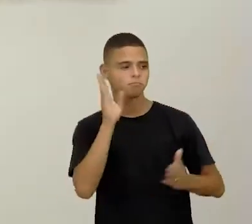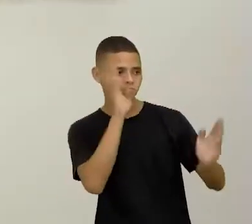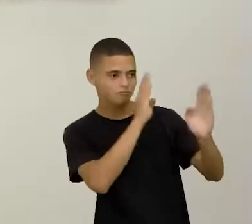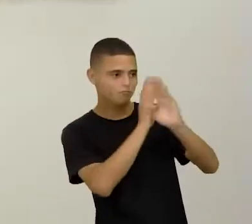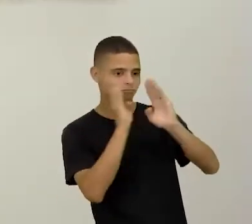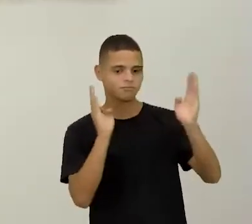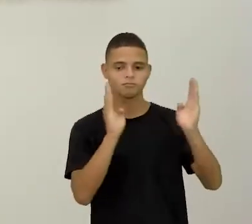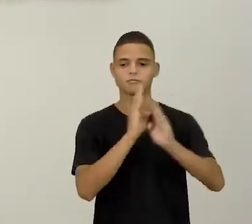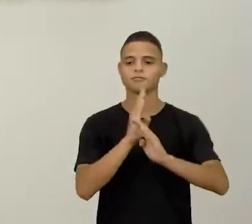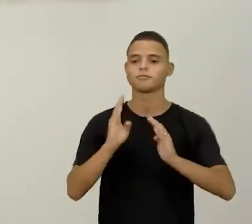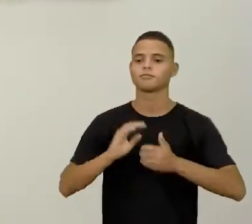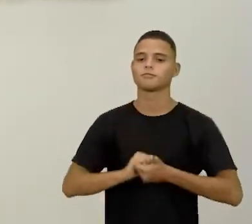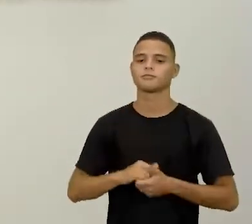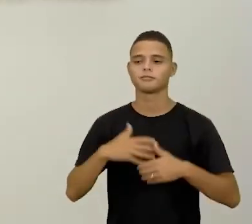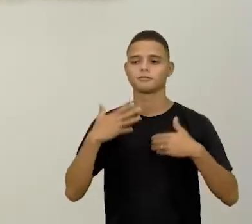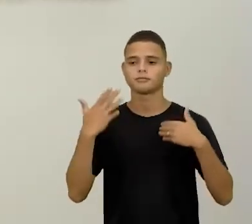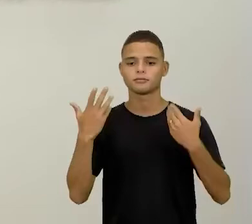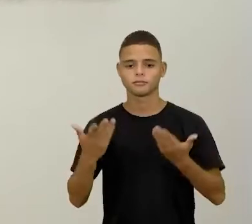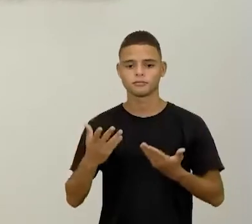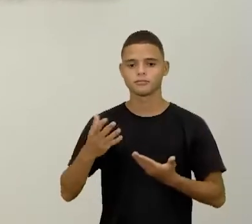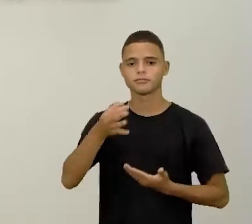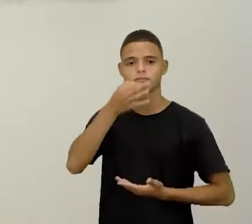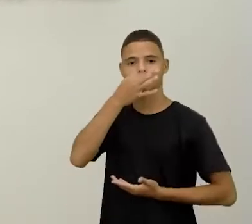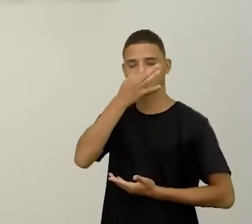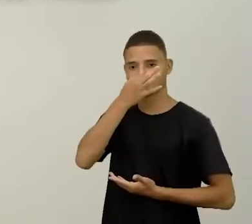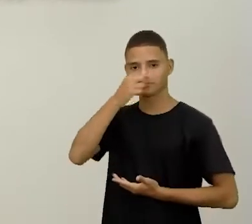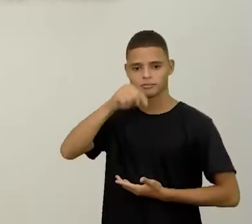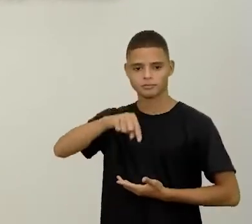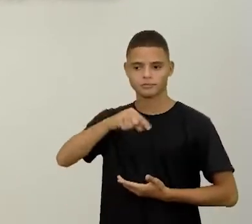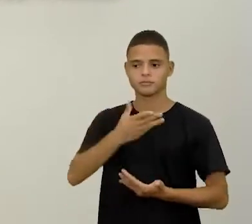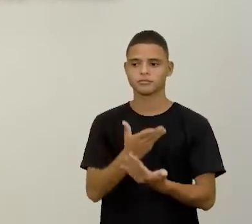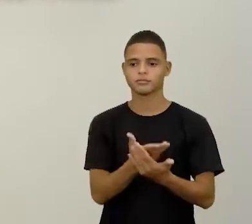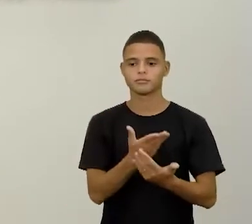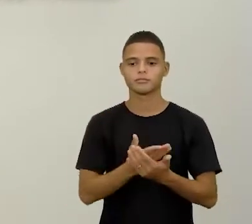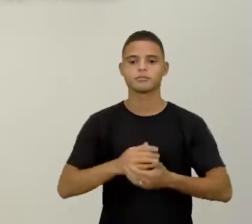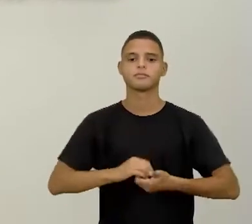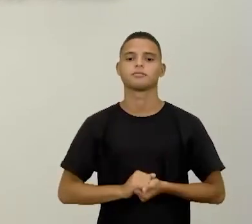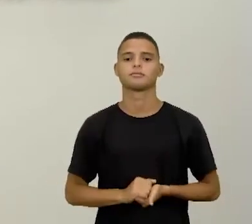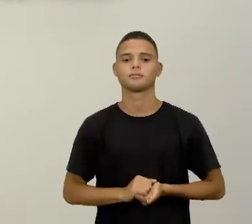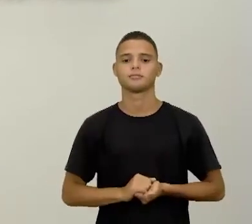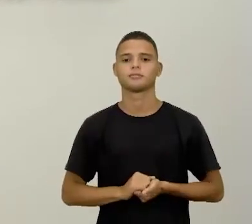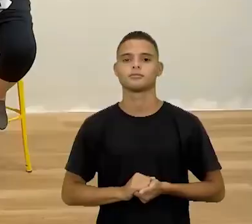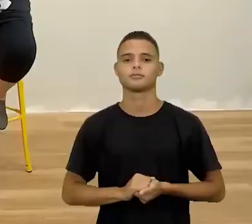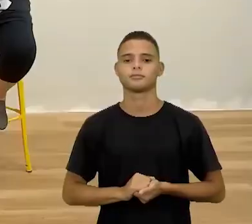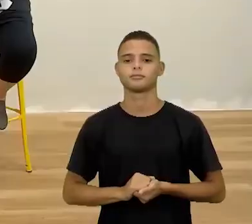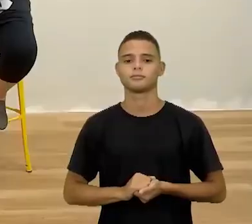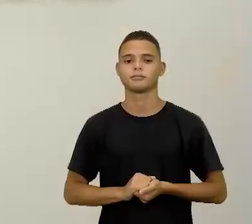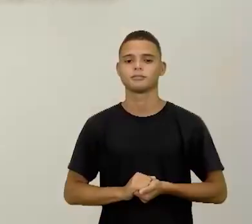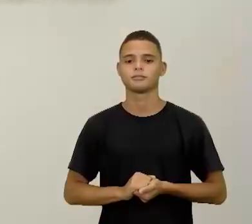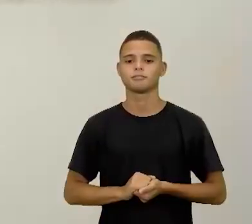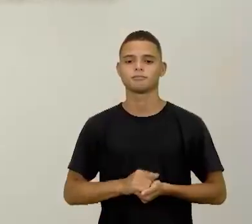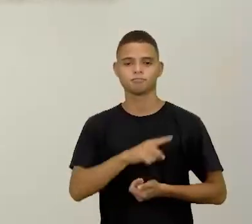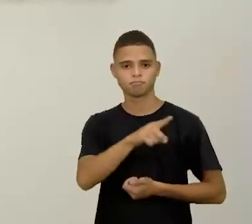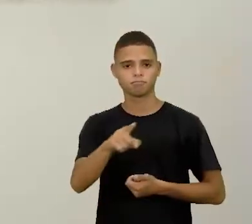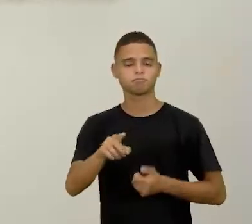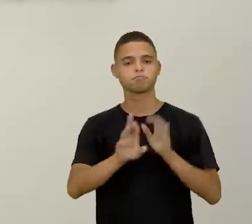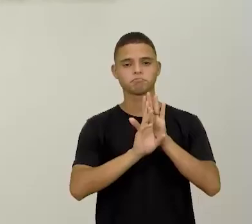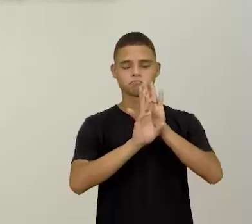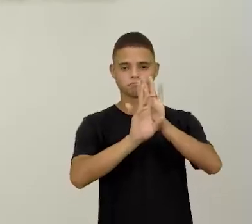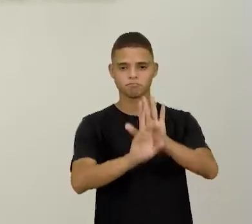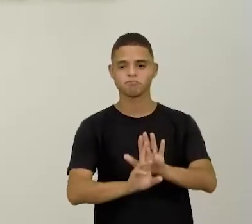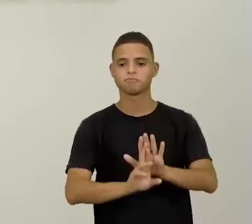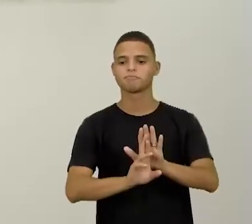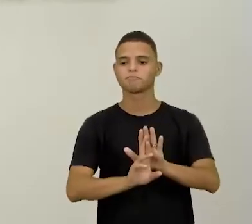perdida. Qual é a função da Fabi aqui na aula? Aluno. Eu sou aluno. Quem que ela? Sintam-se